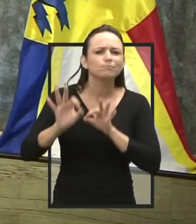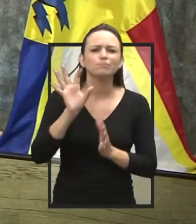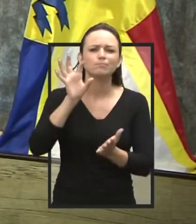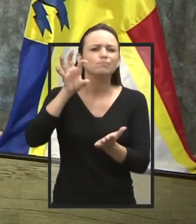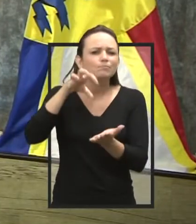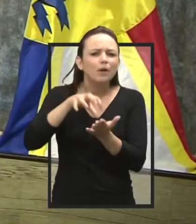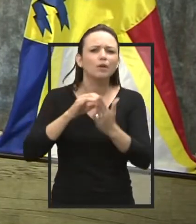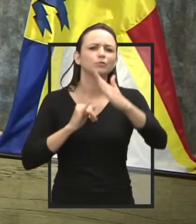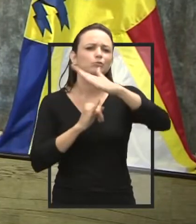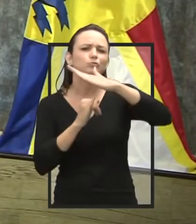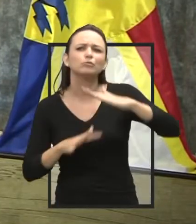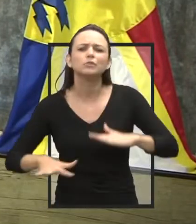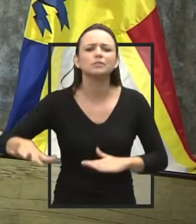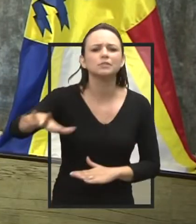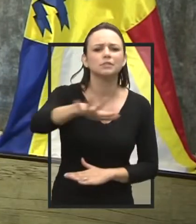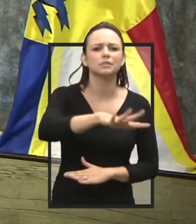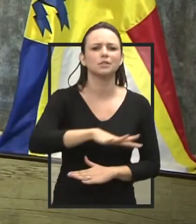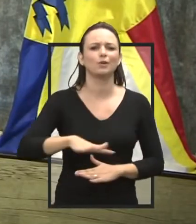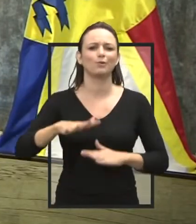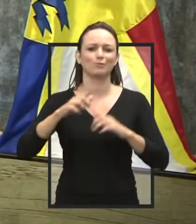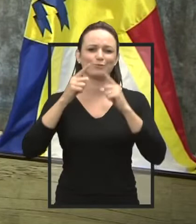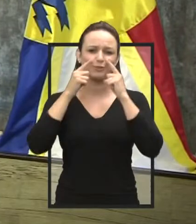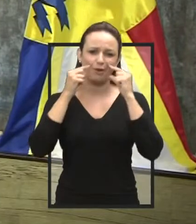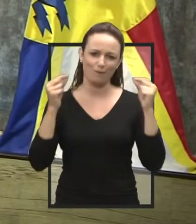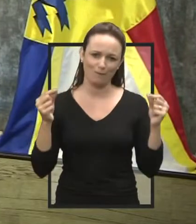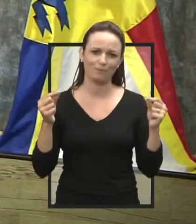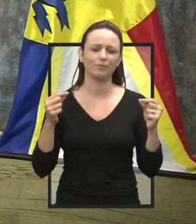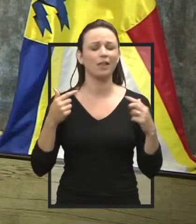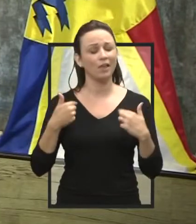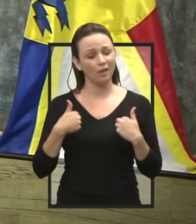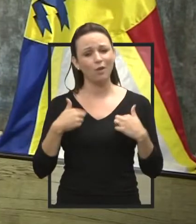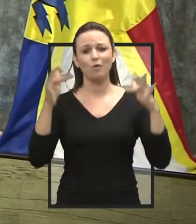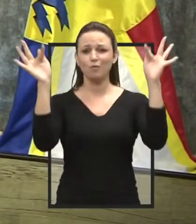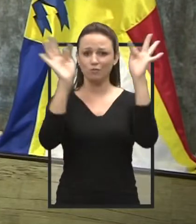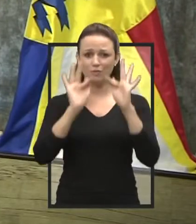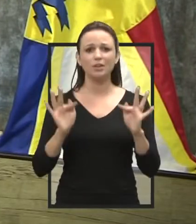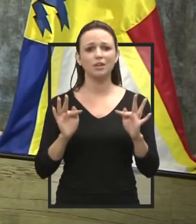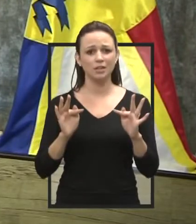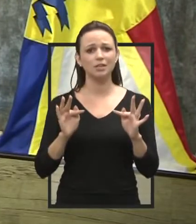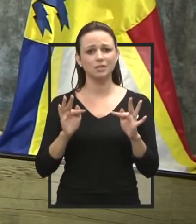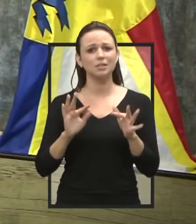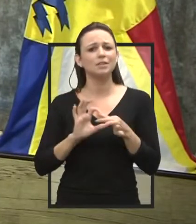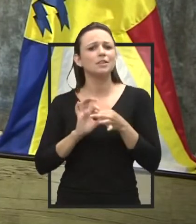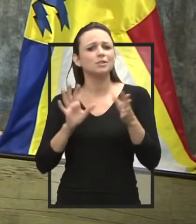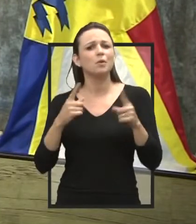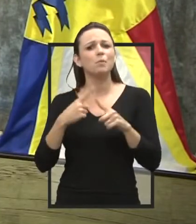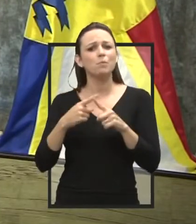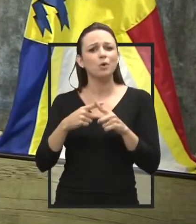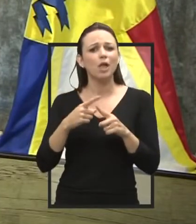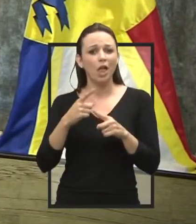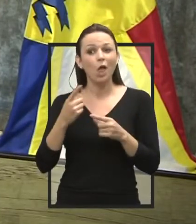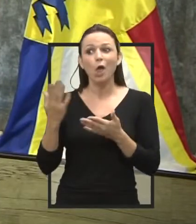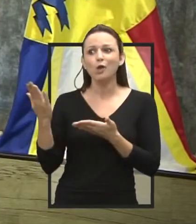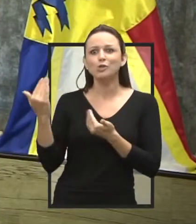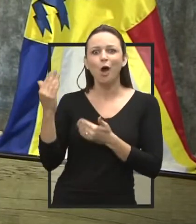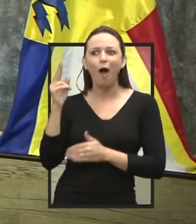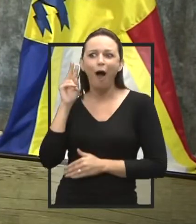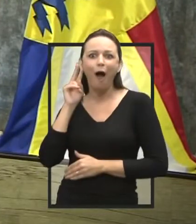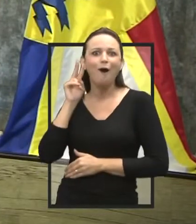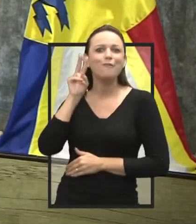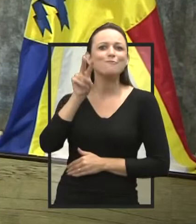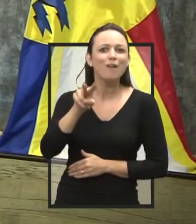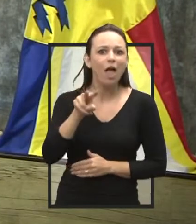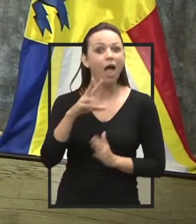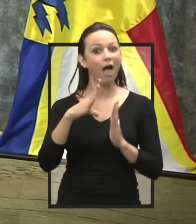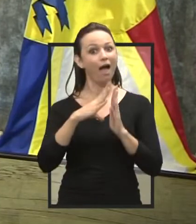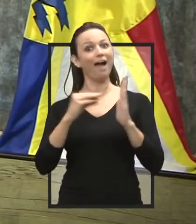institucional da nossa cidade. E eu fico feliz de poder deixar um legado, principalmente aos jovens, que assim como eu sonham